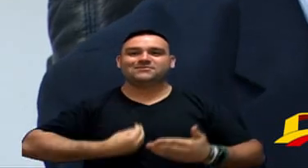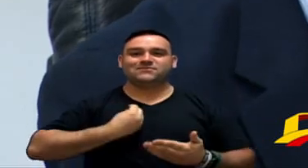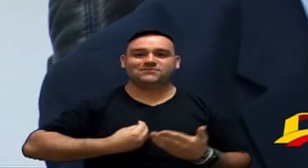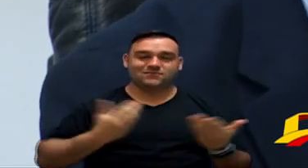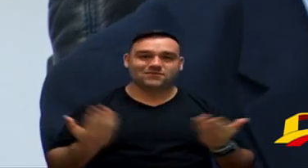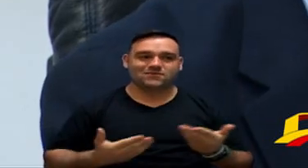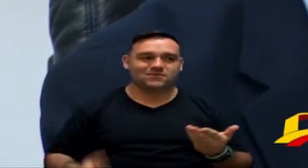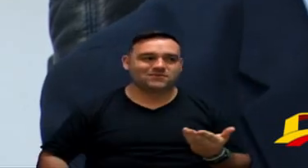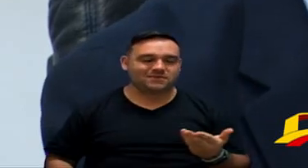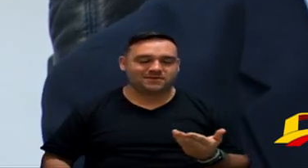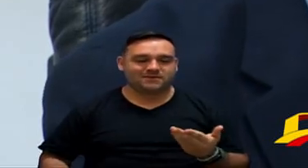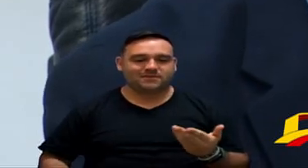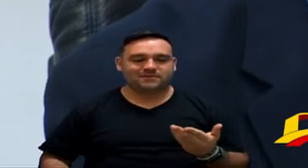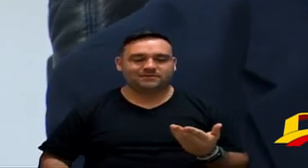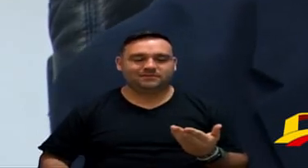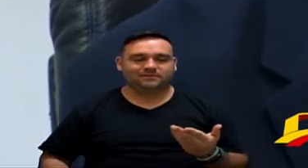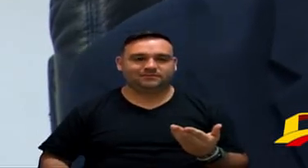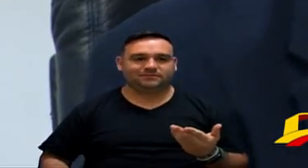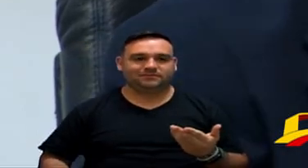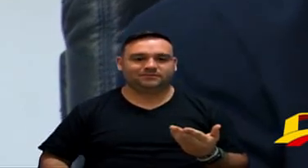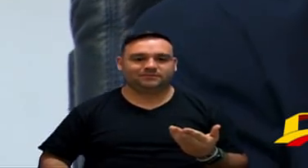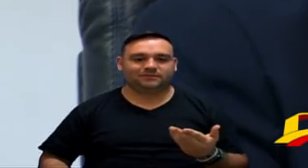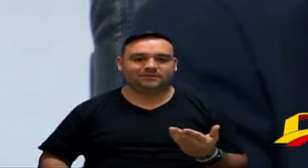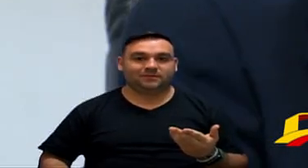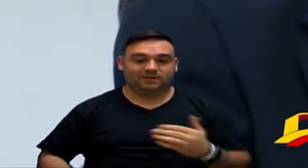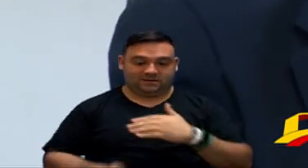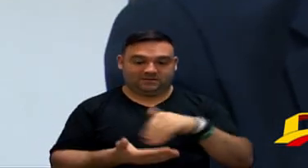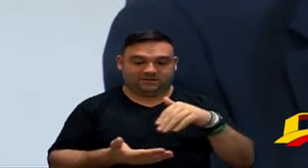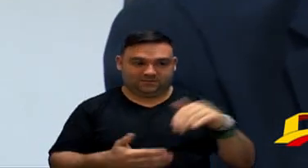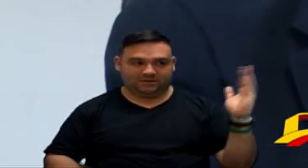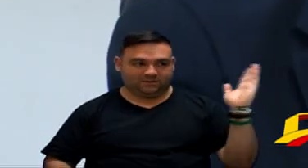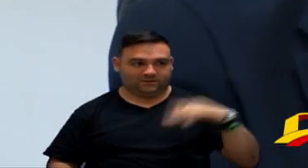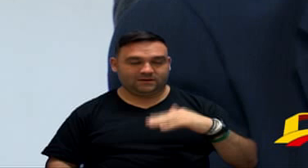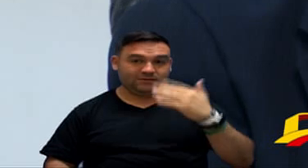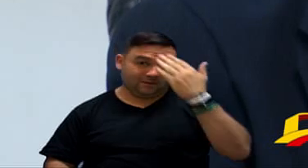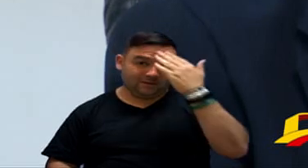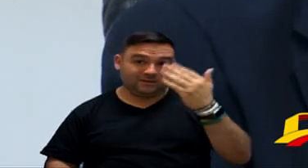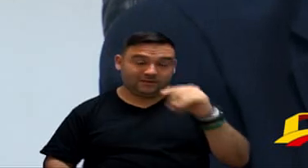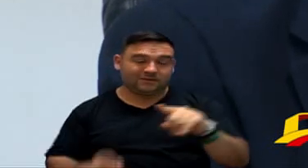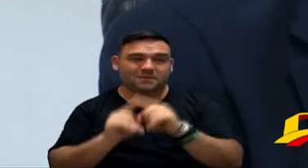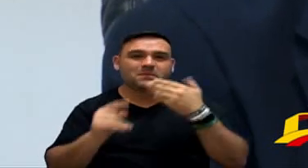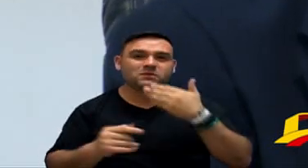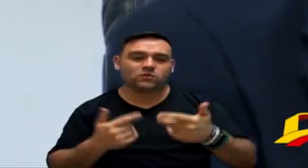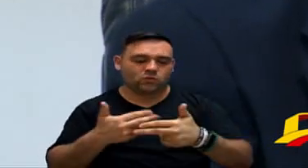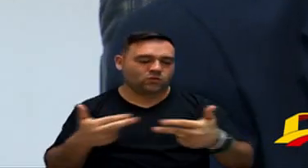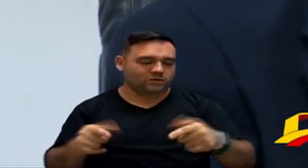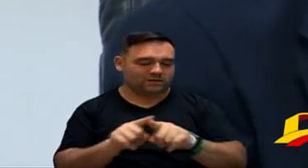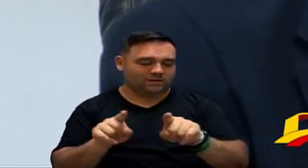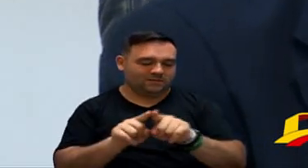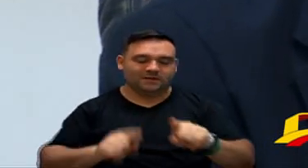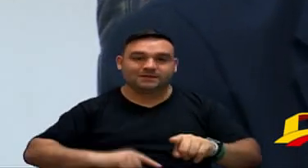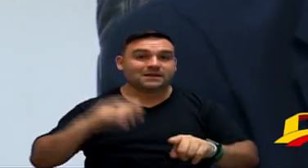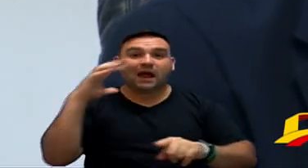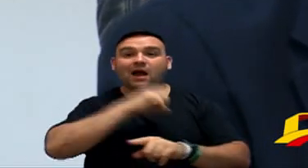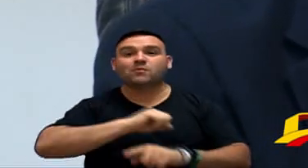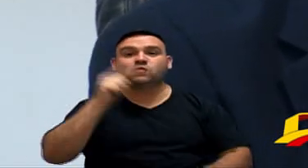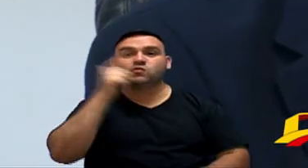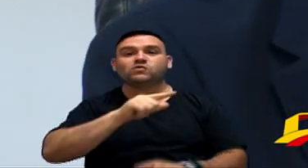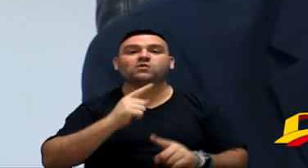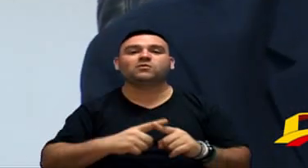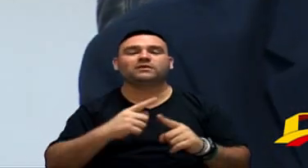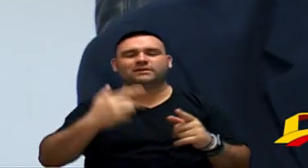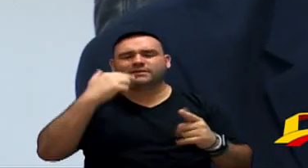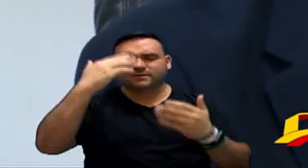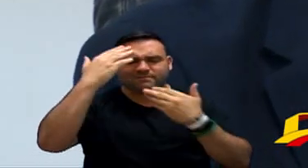é veio aqui no meu gabinete queria agradecer e ele me pediu um negócio aí prontamente foi atendido e eu quero agradecer